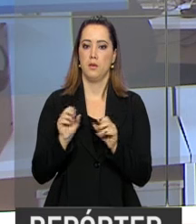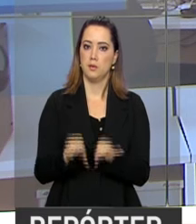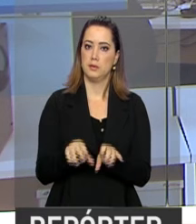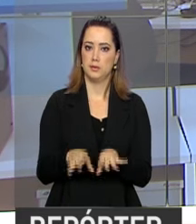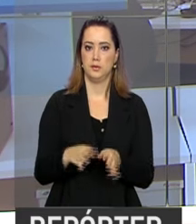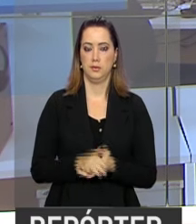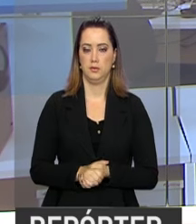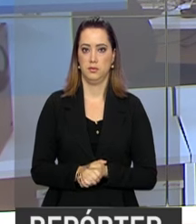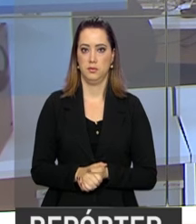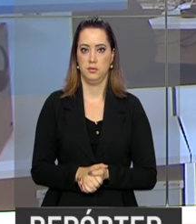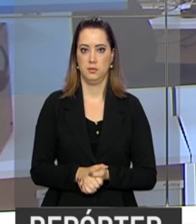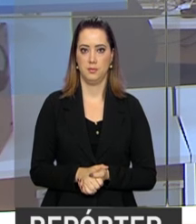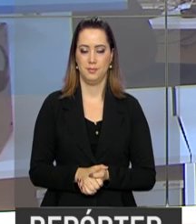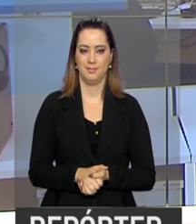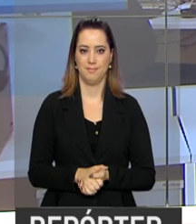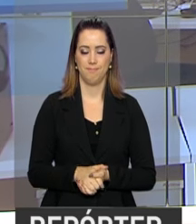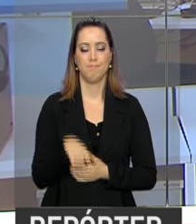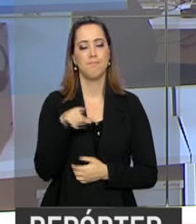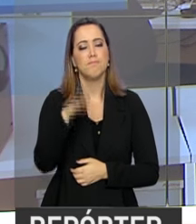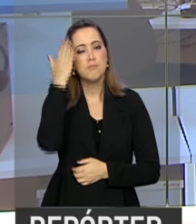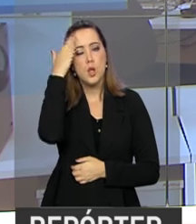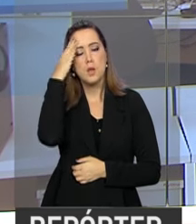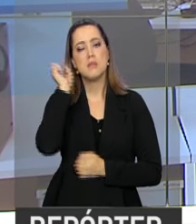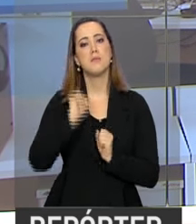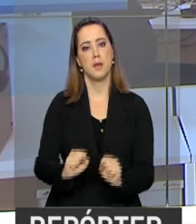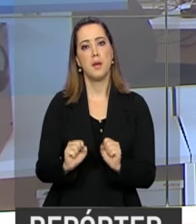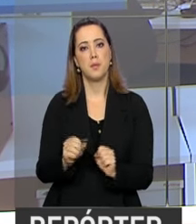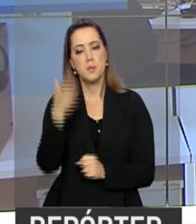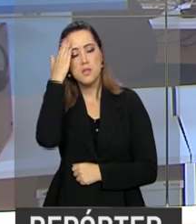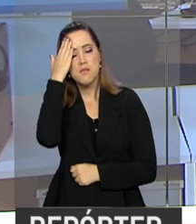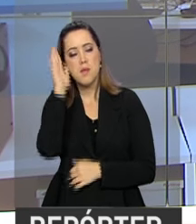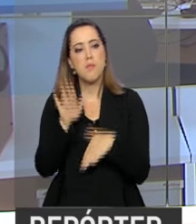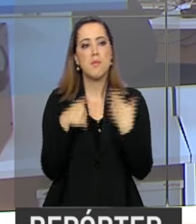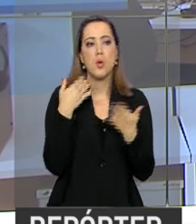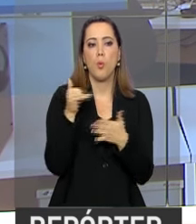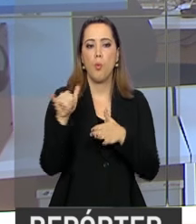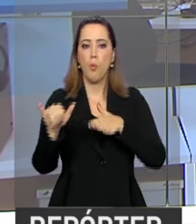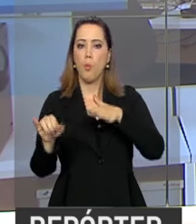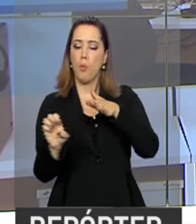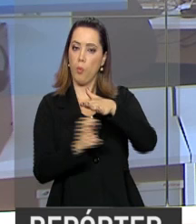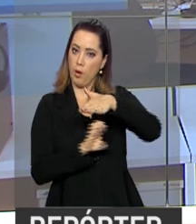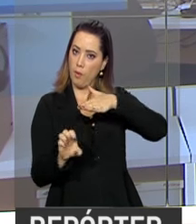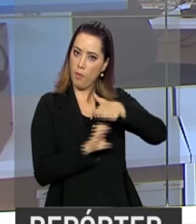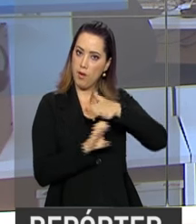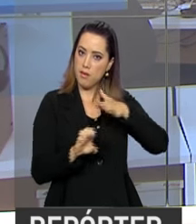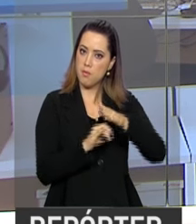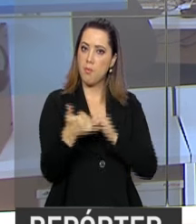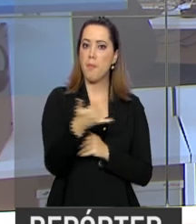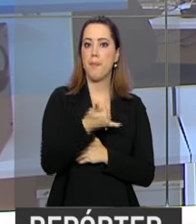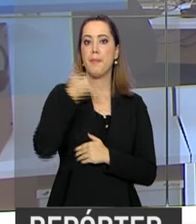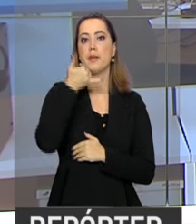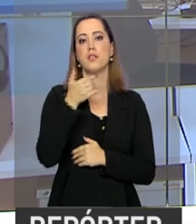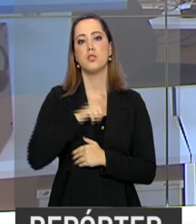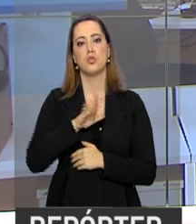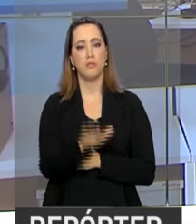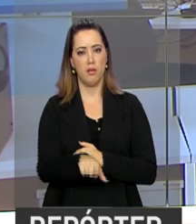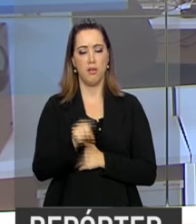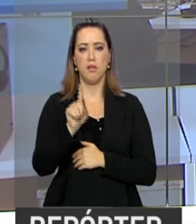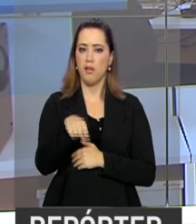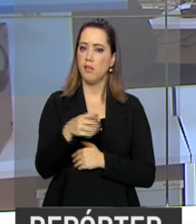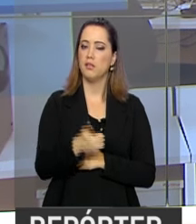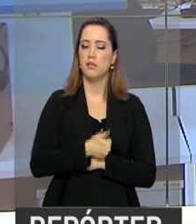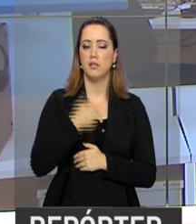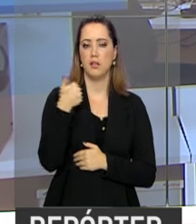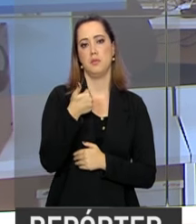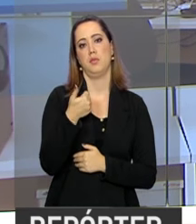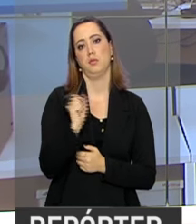que é possível verificar qual operadora tem o melhor sinal de telefone e internet móveis na região onde você mora ou trabalha? Quem oferece